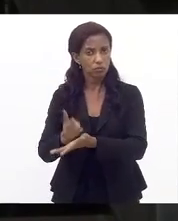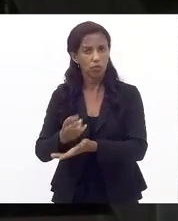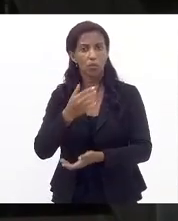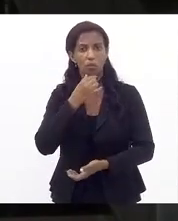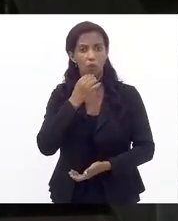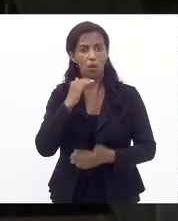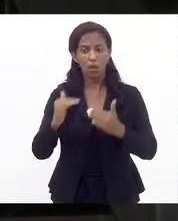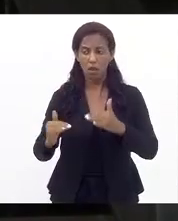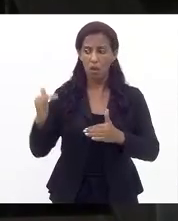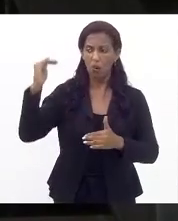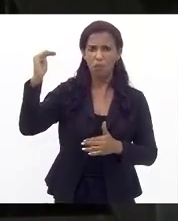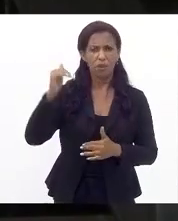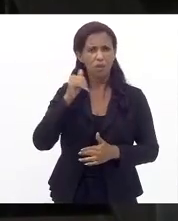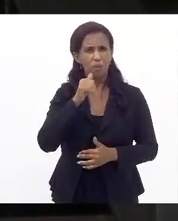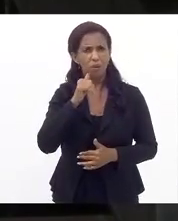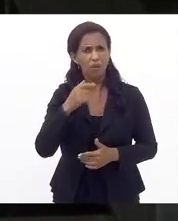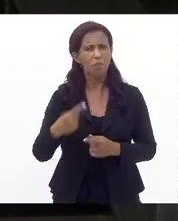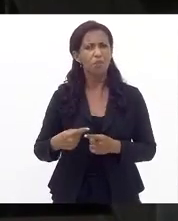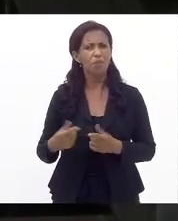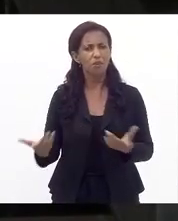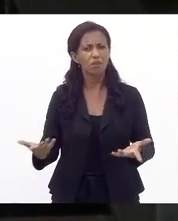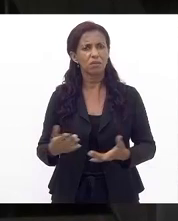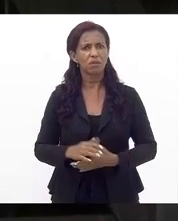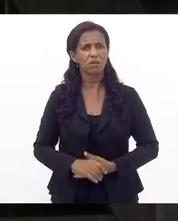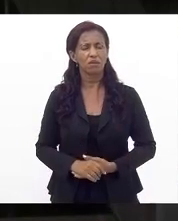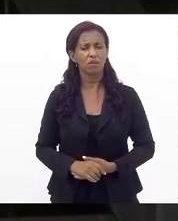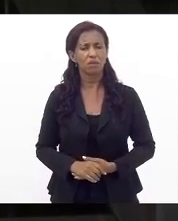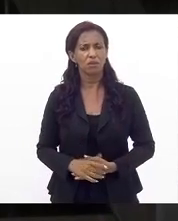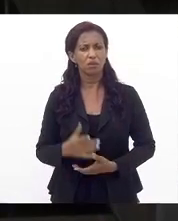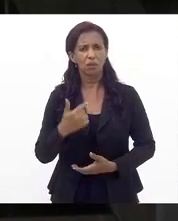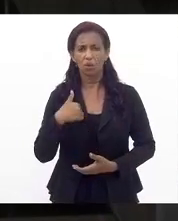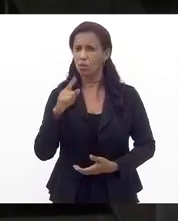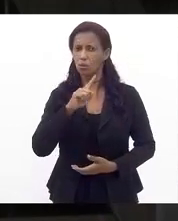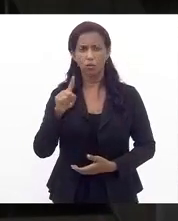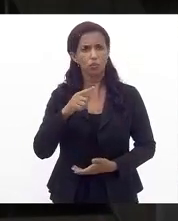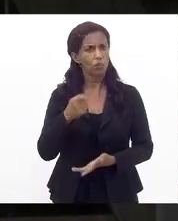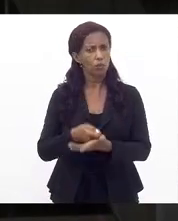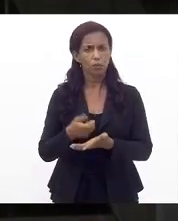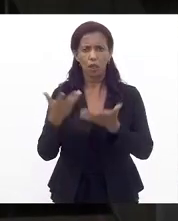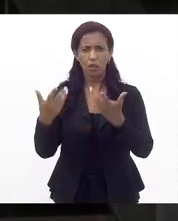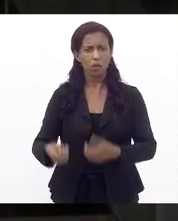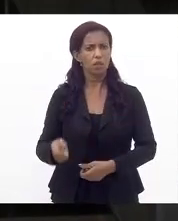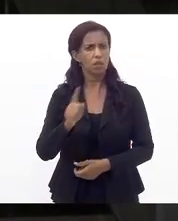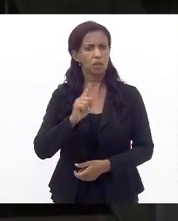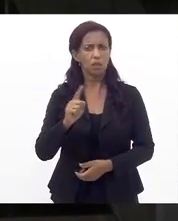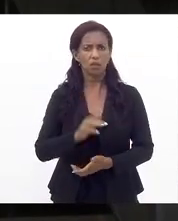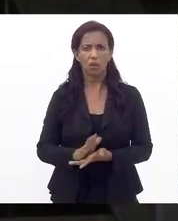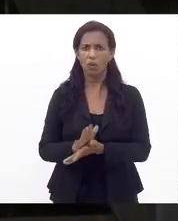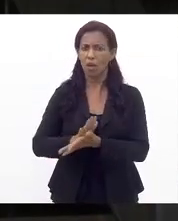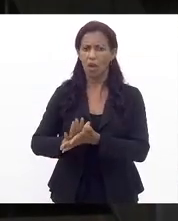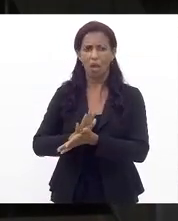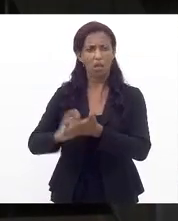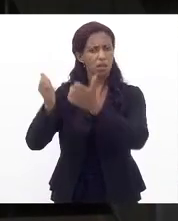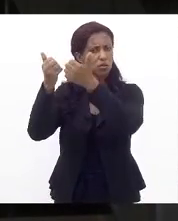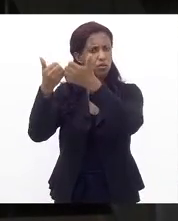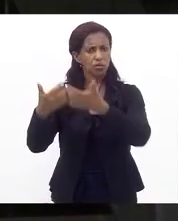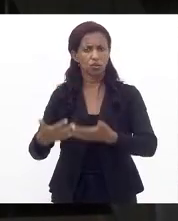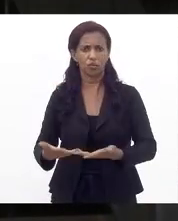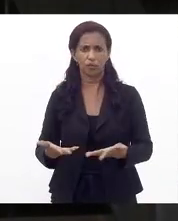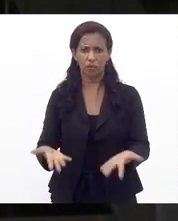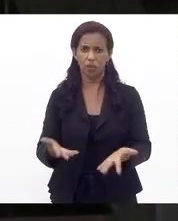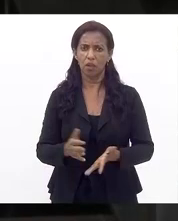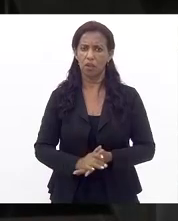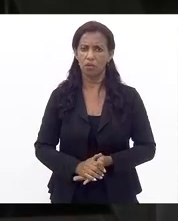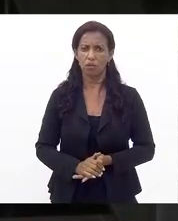que aumenta a idade para as mulheres porque fazer isso Nós não somos obrigados a fazer isso não há nada que justifique isso do ponto de vista